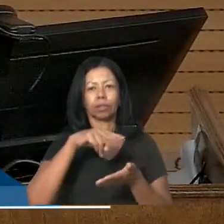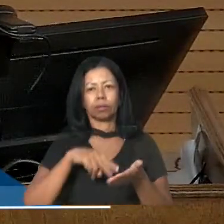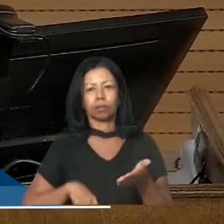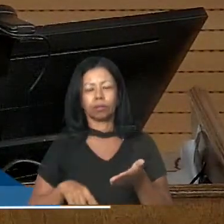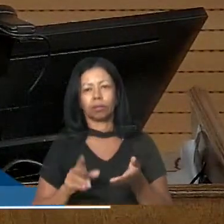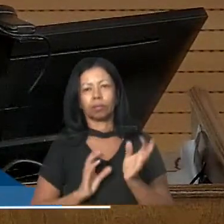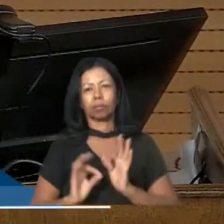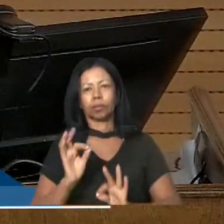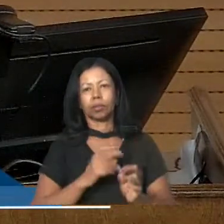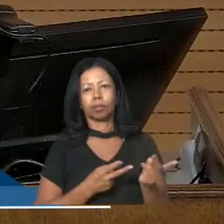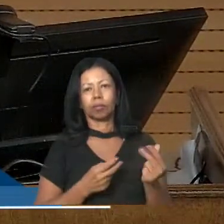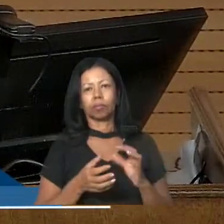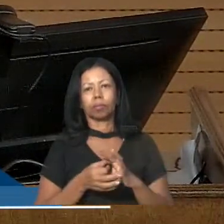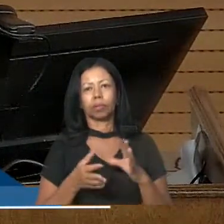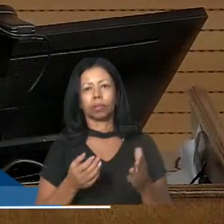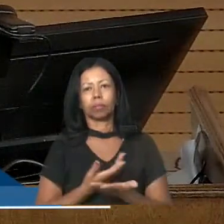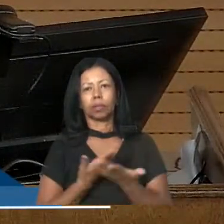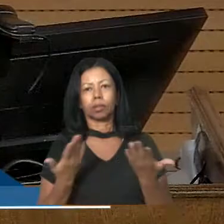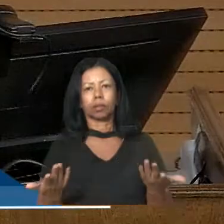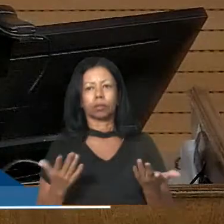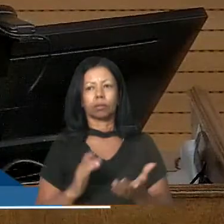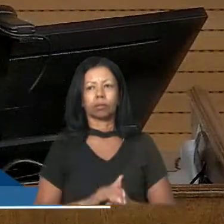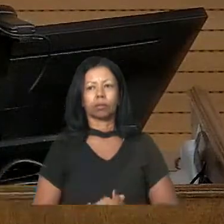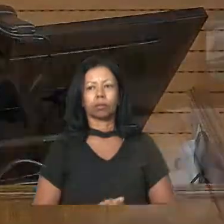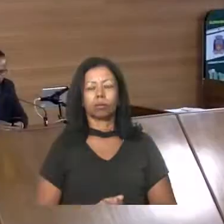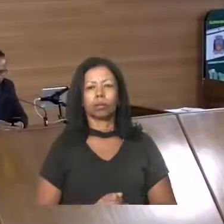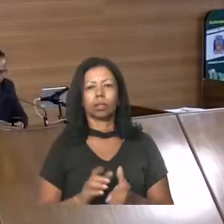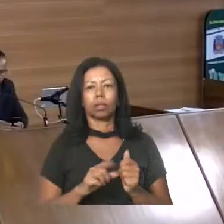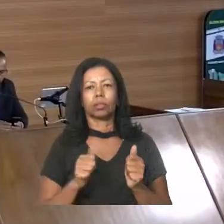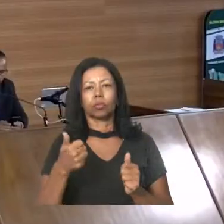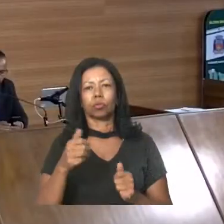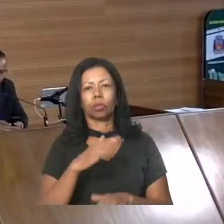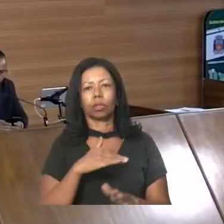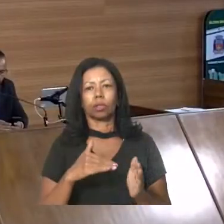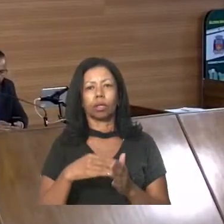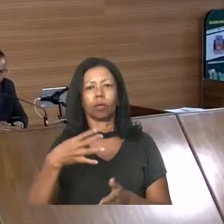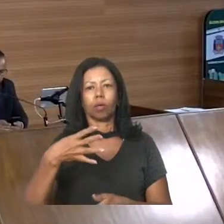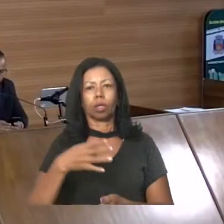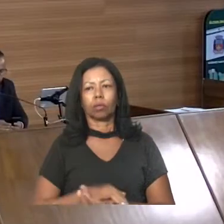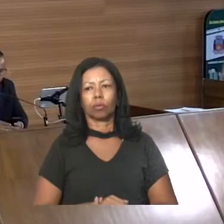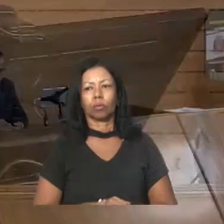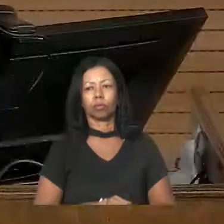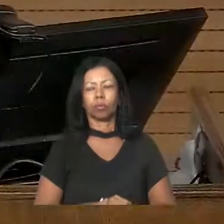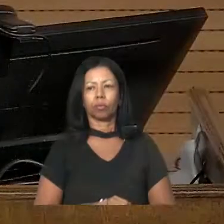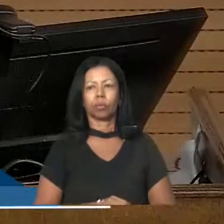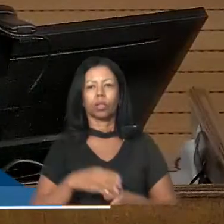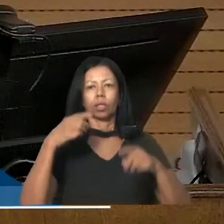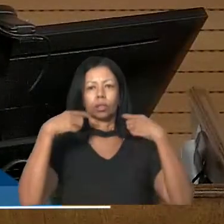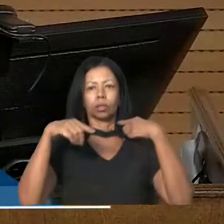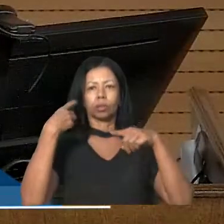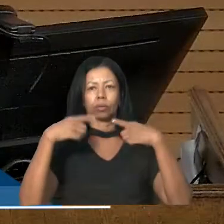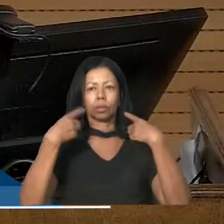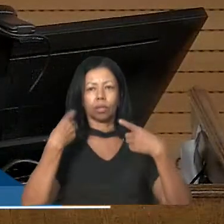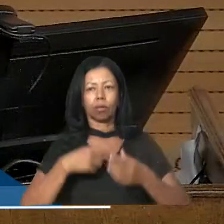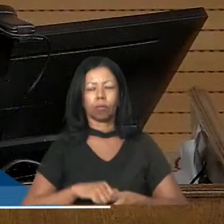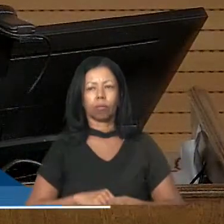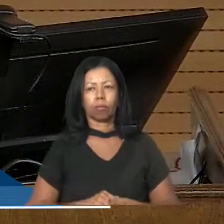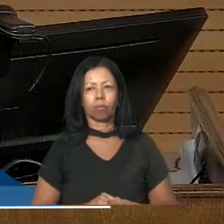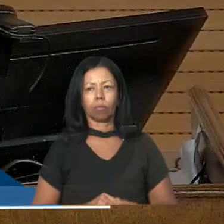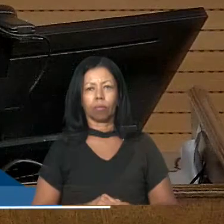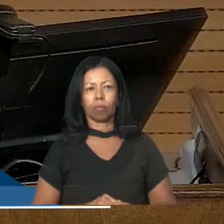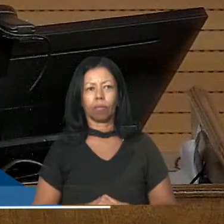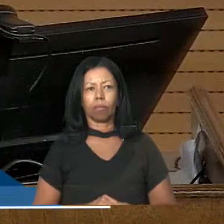leitura do projeto conforme deliberação do plenário. Artigo 1º ao artigo 4º. Em discussão.